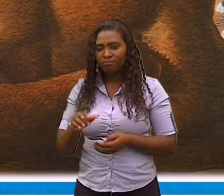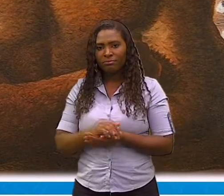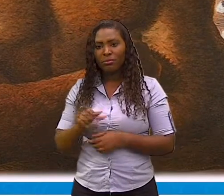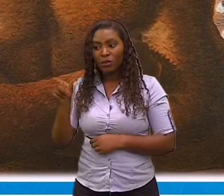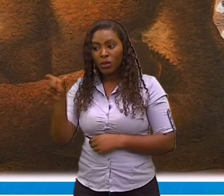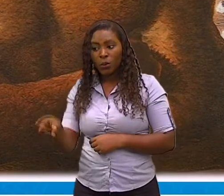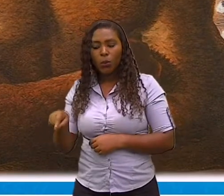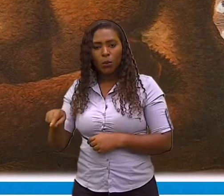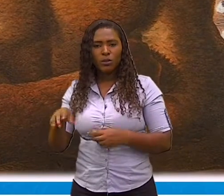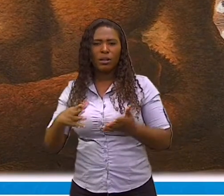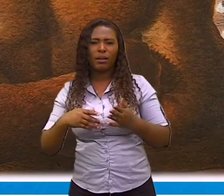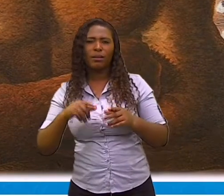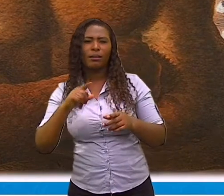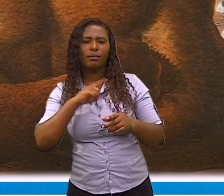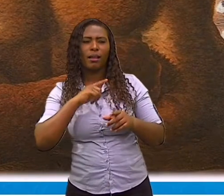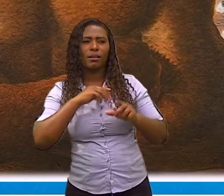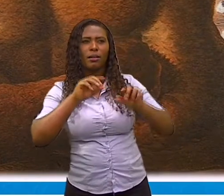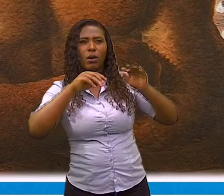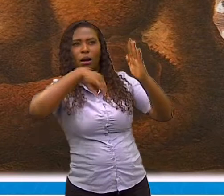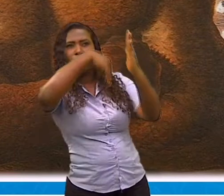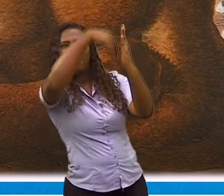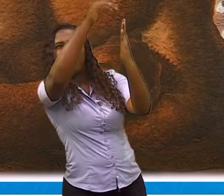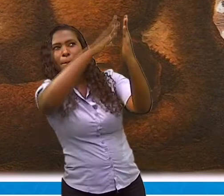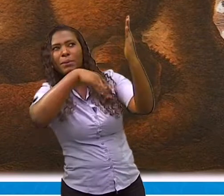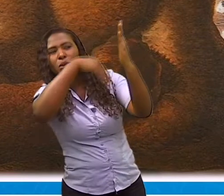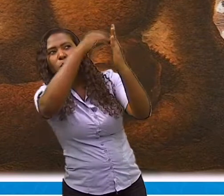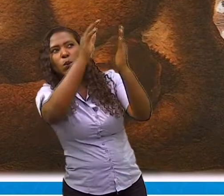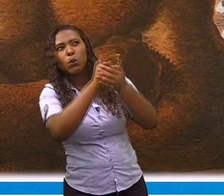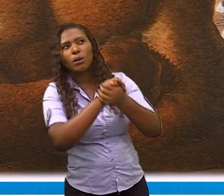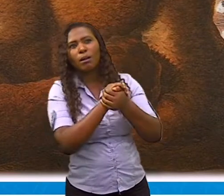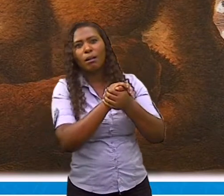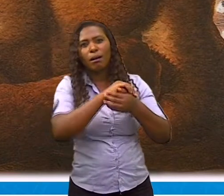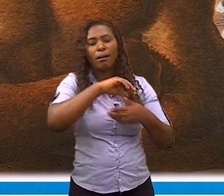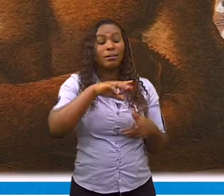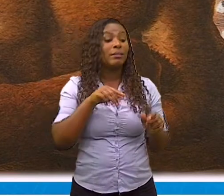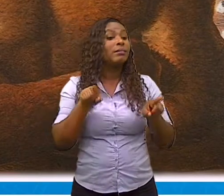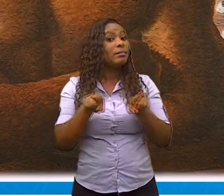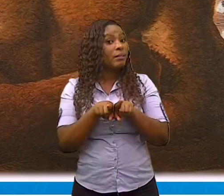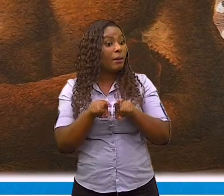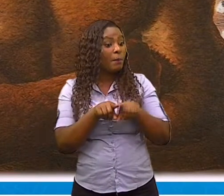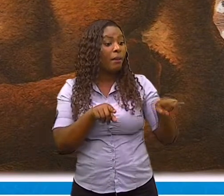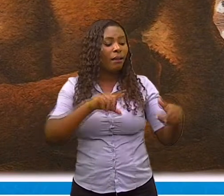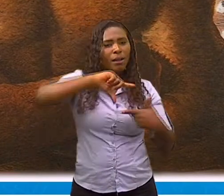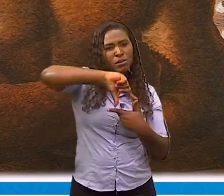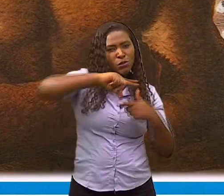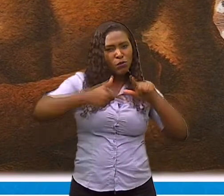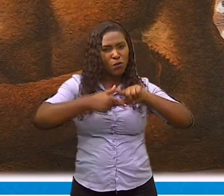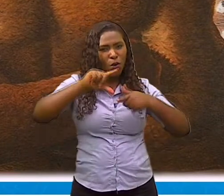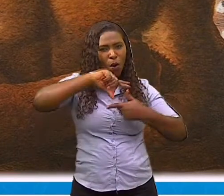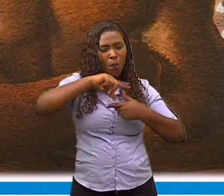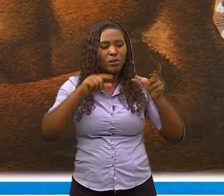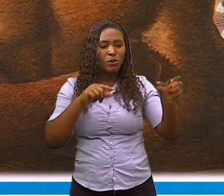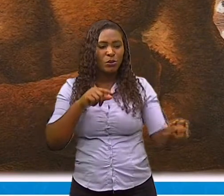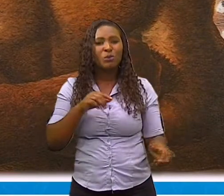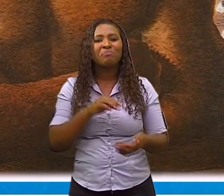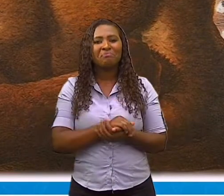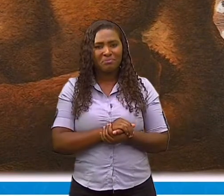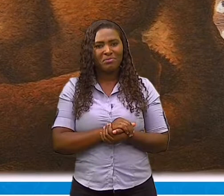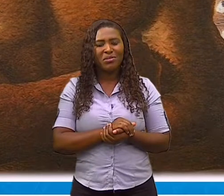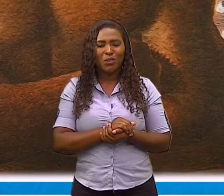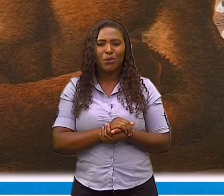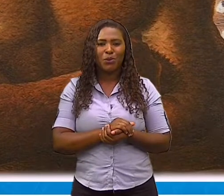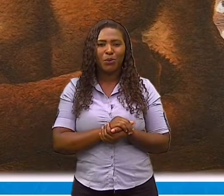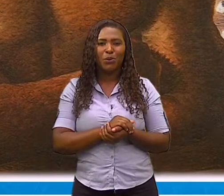nos azulejos e nas pinturas, e as formas de Oscar Niemeyer. Suas obras terão